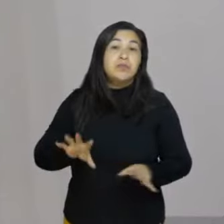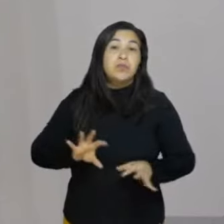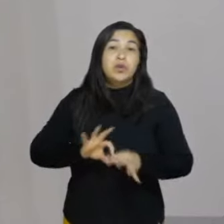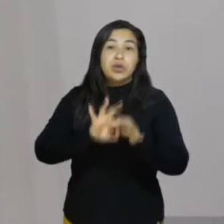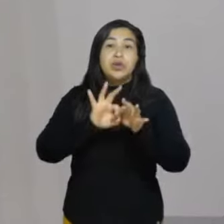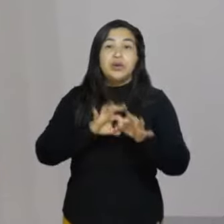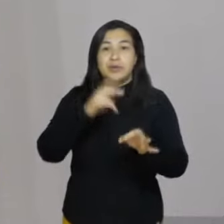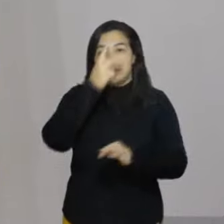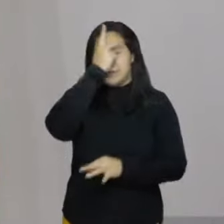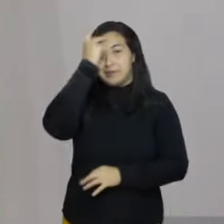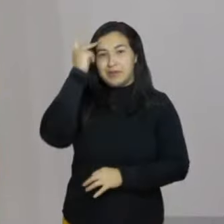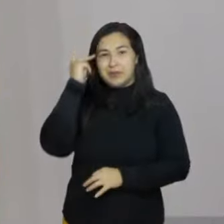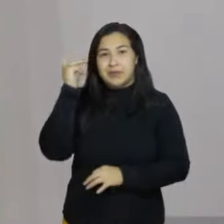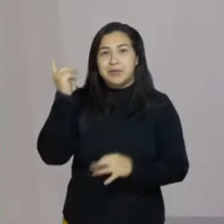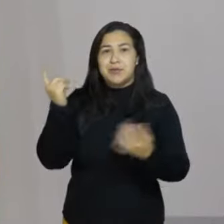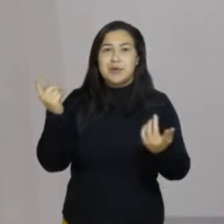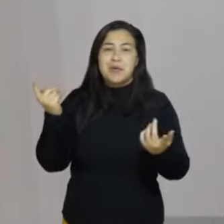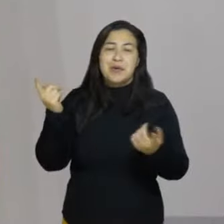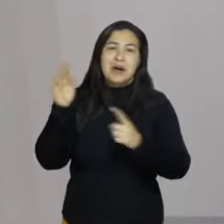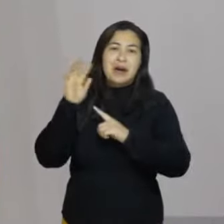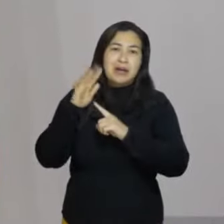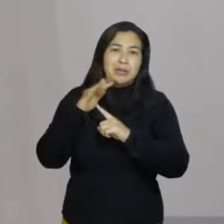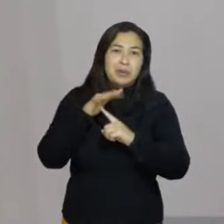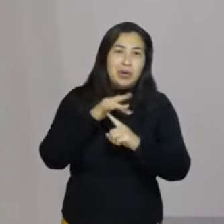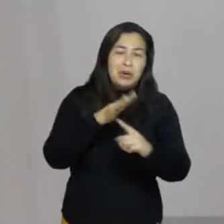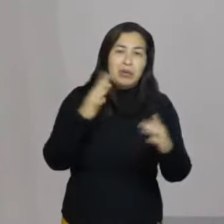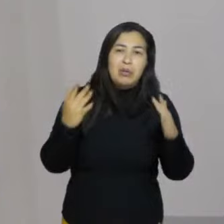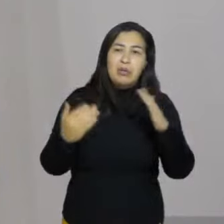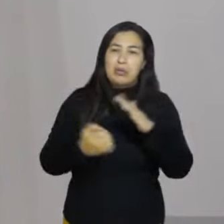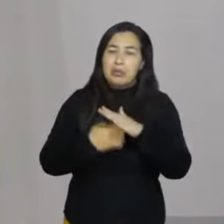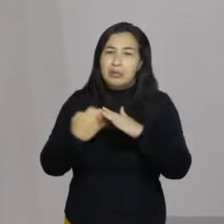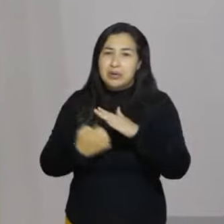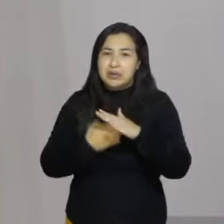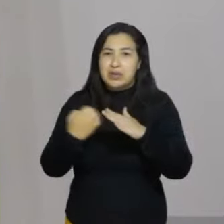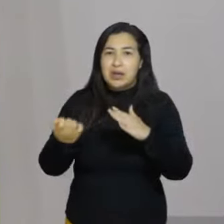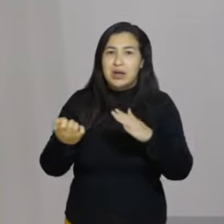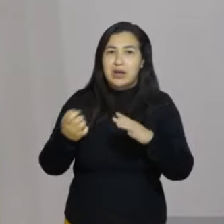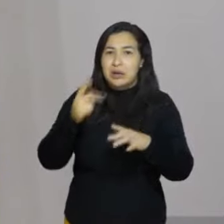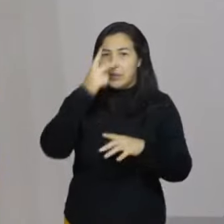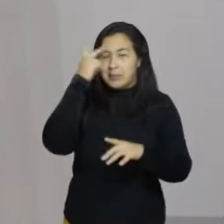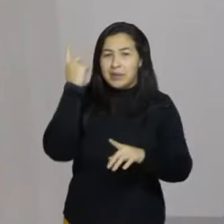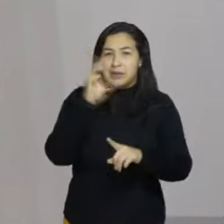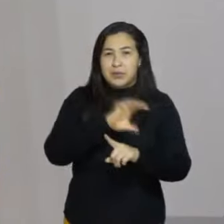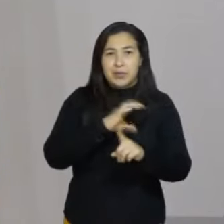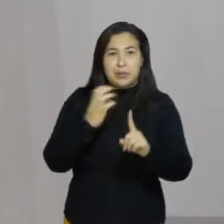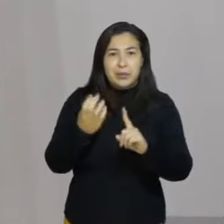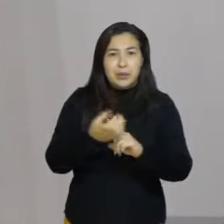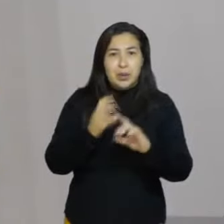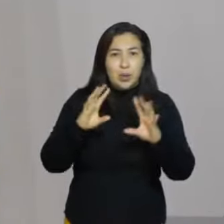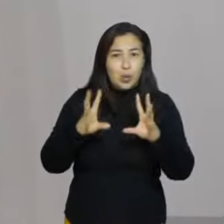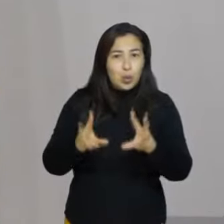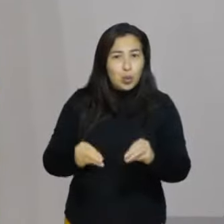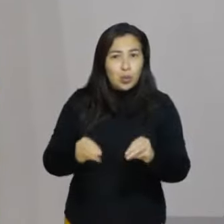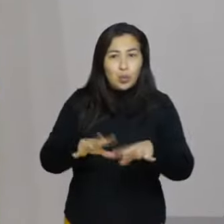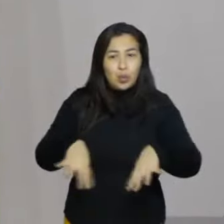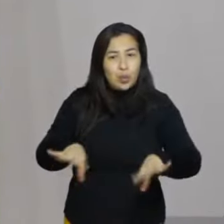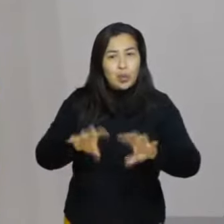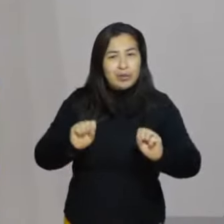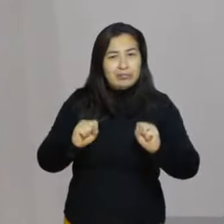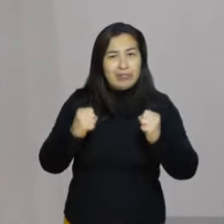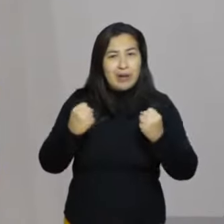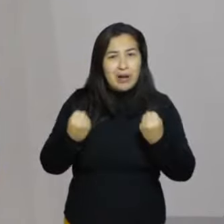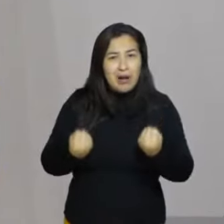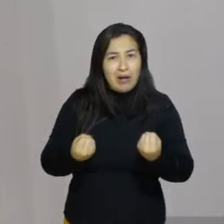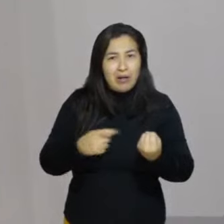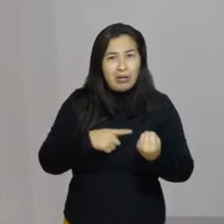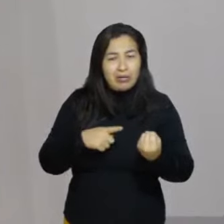união de pilotos, a união de empresários, a união da comunidade, da nossa região, da Costa Esmeralda, Itapema, Porto